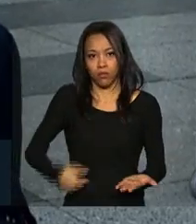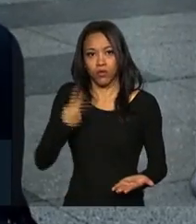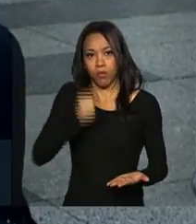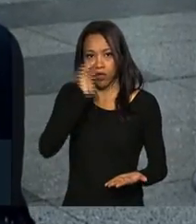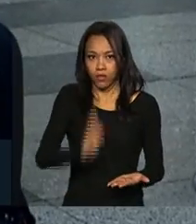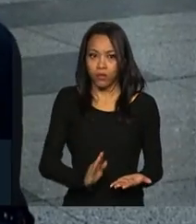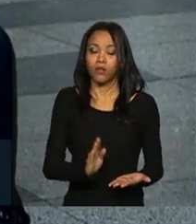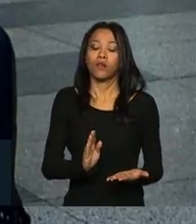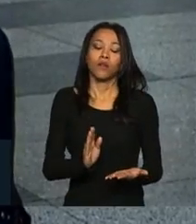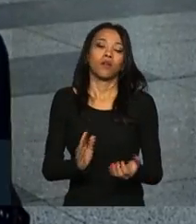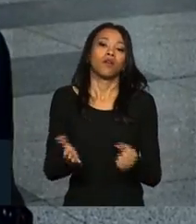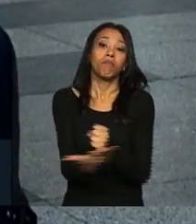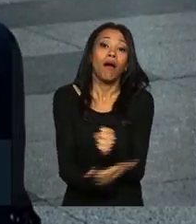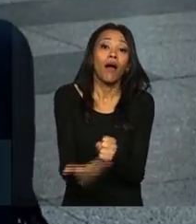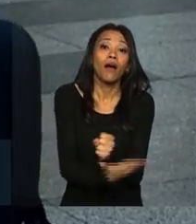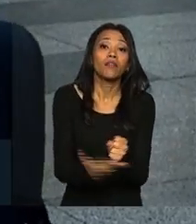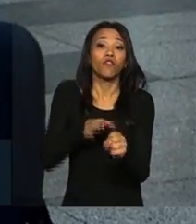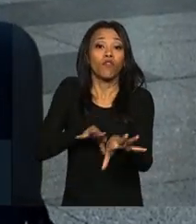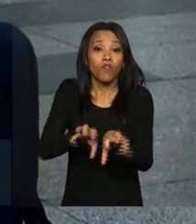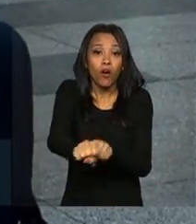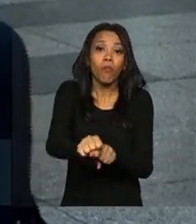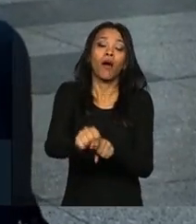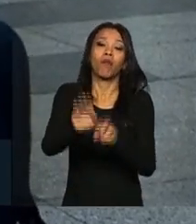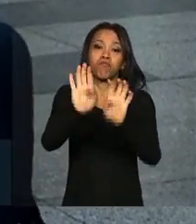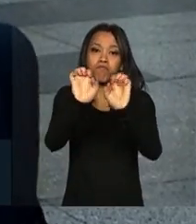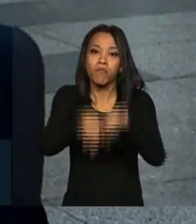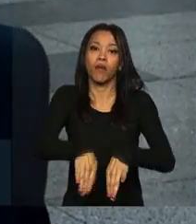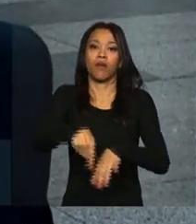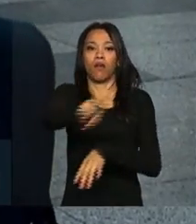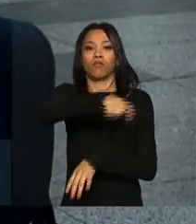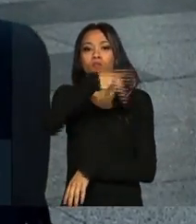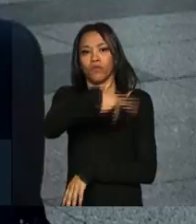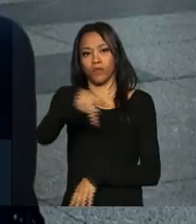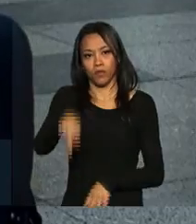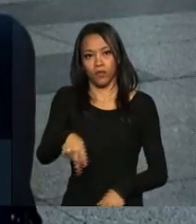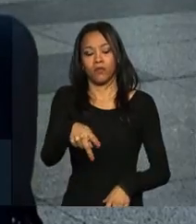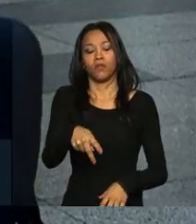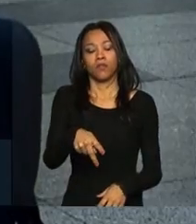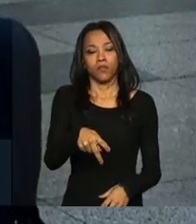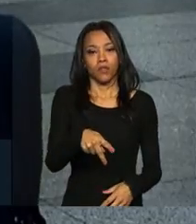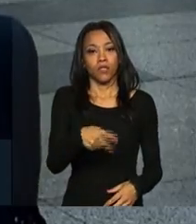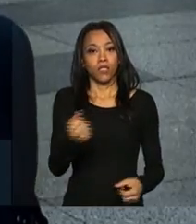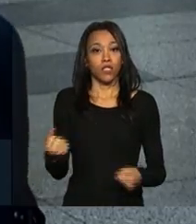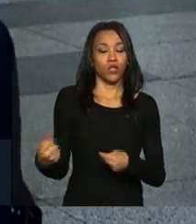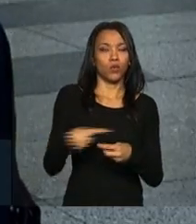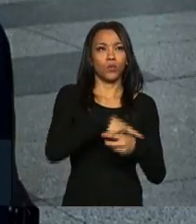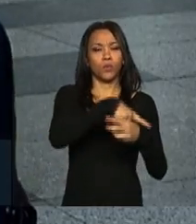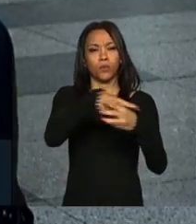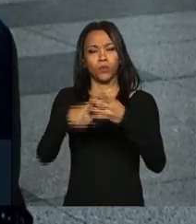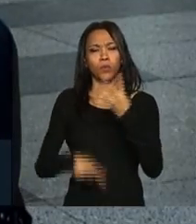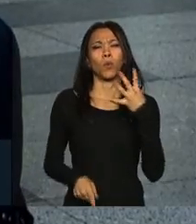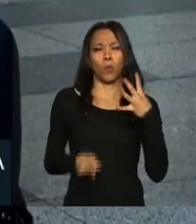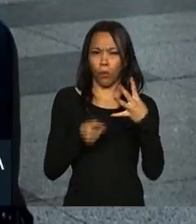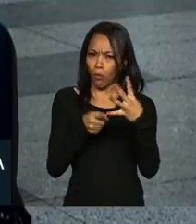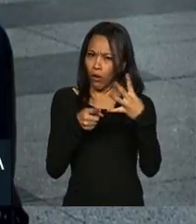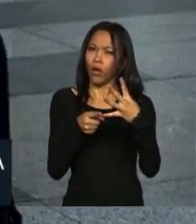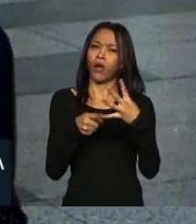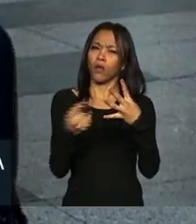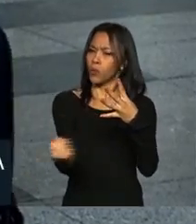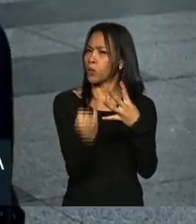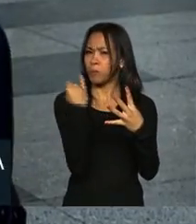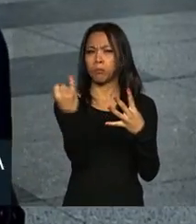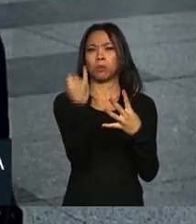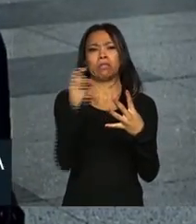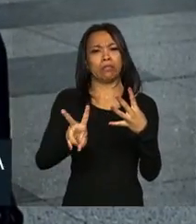educação básica. Formação de professores para a educação básica. E o quarto ponto, que é também muito